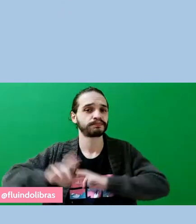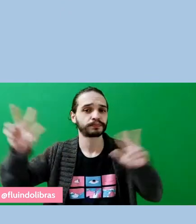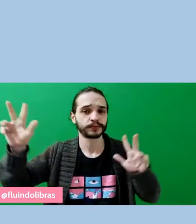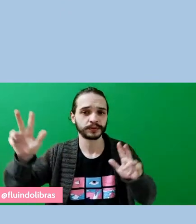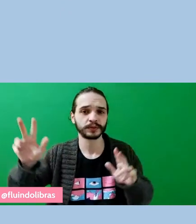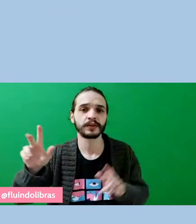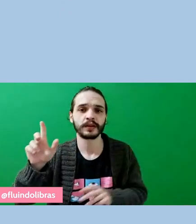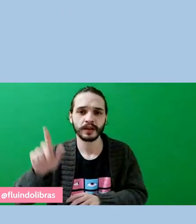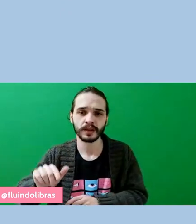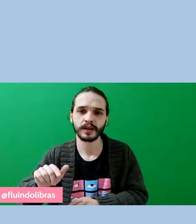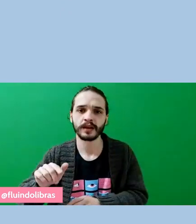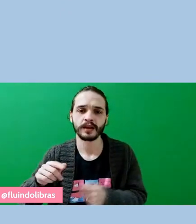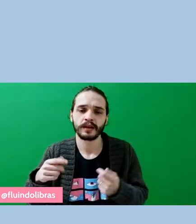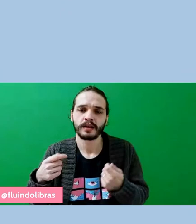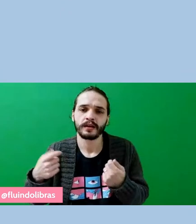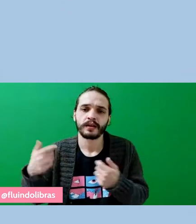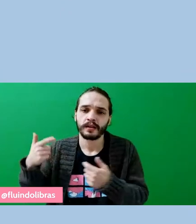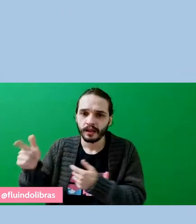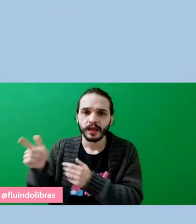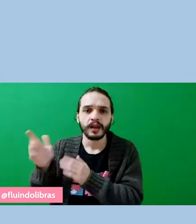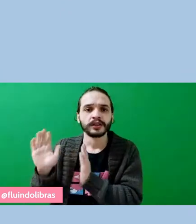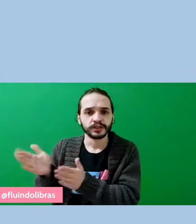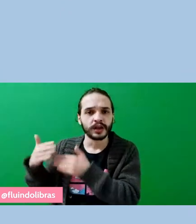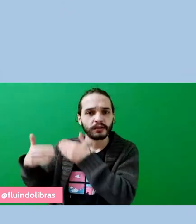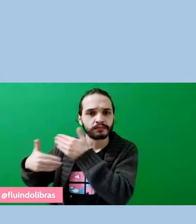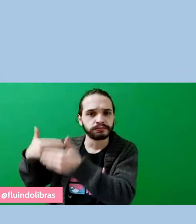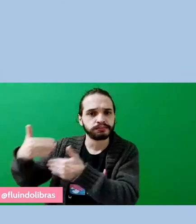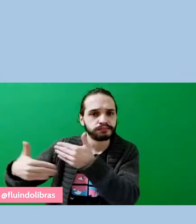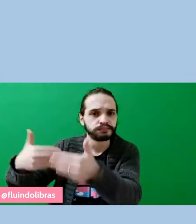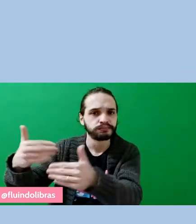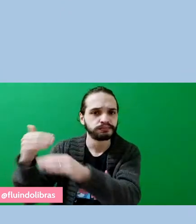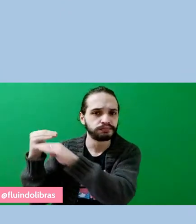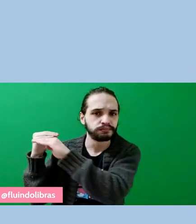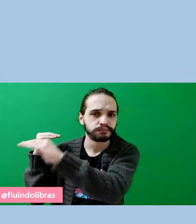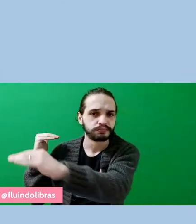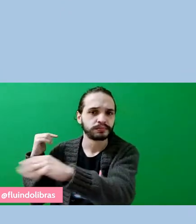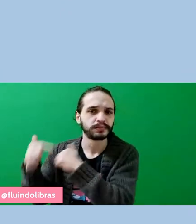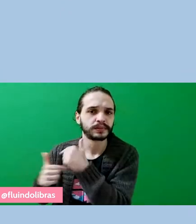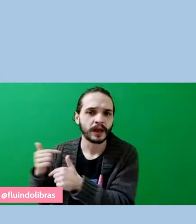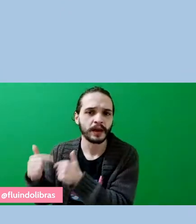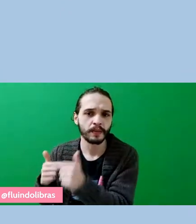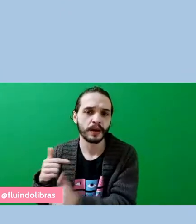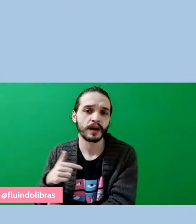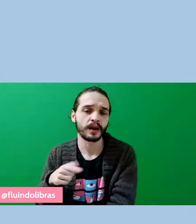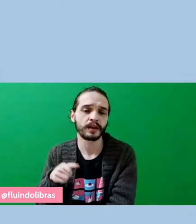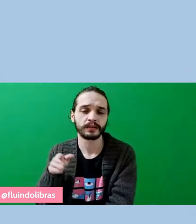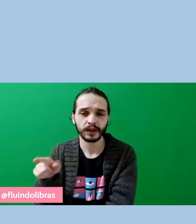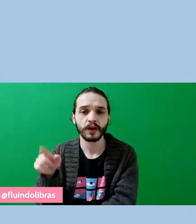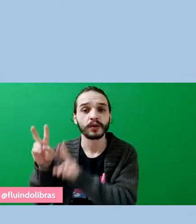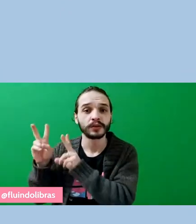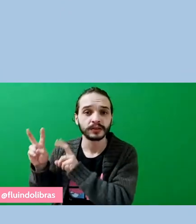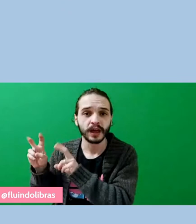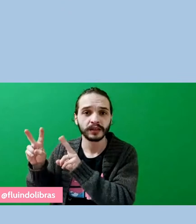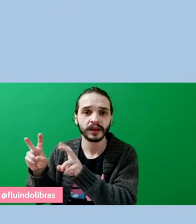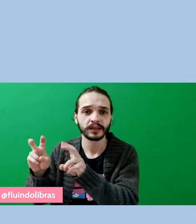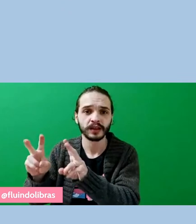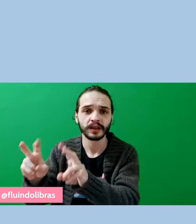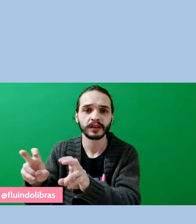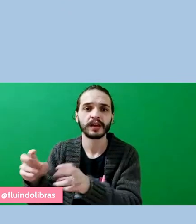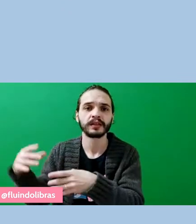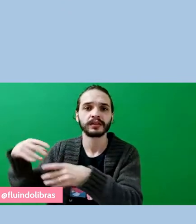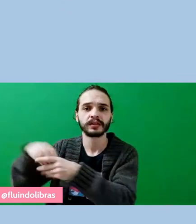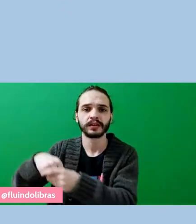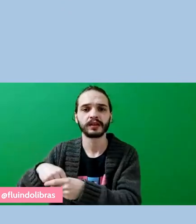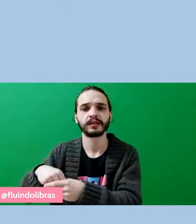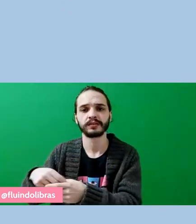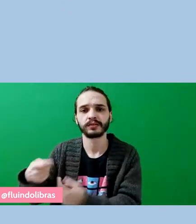muito estabelecido, que tem uma continuidade de trabalho. Então, esses temas também que ele traz na peça Negociante são temas que permeiam a obra dele, né?